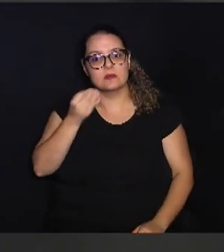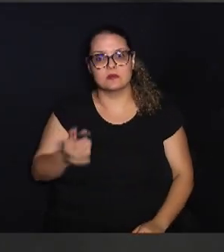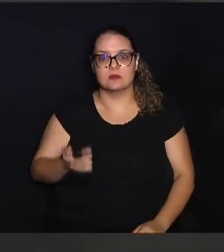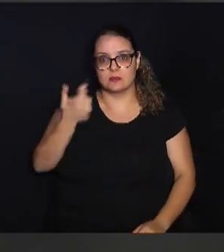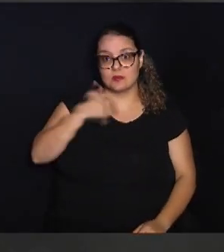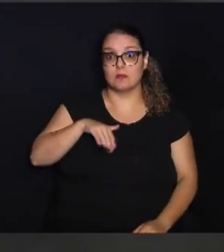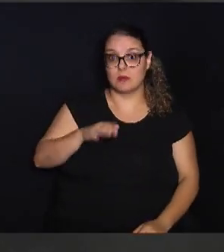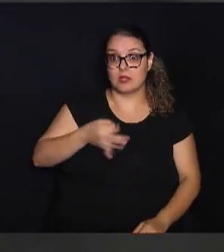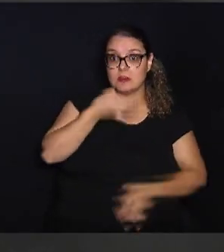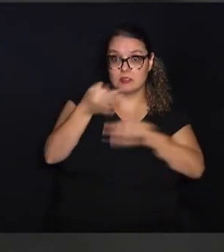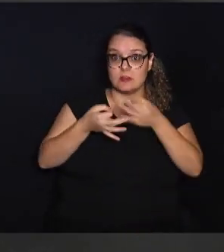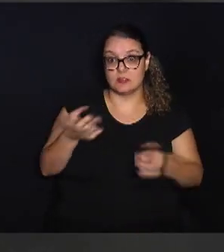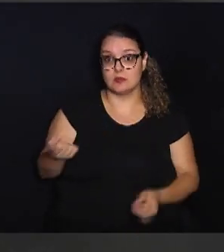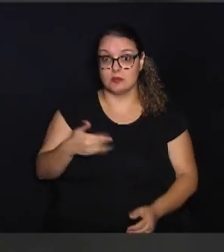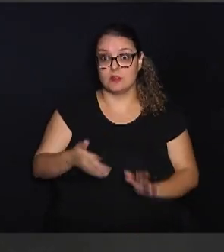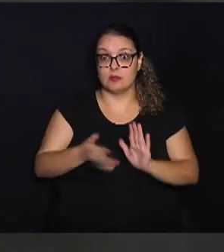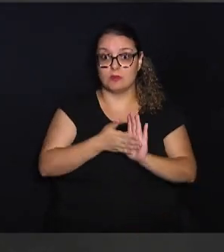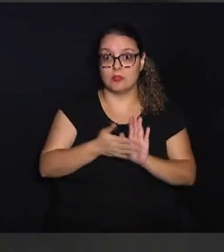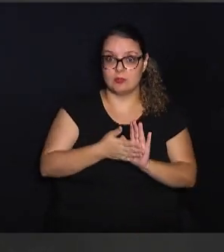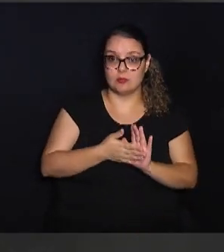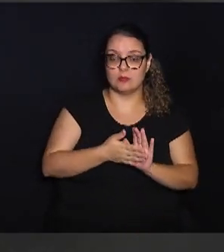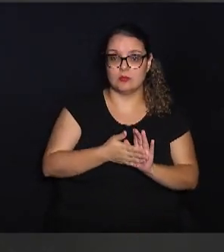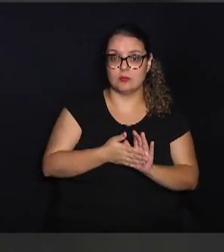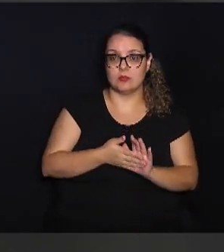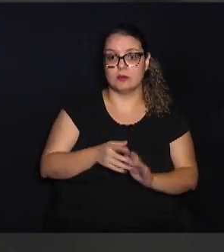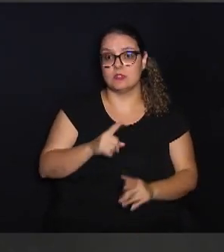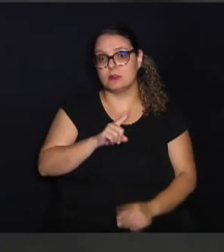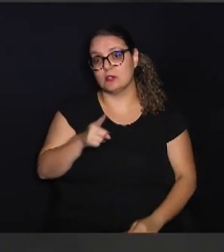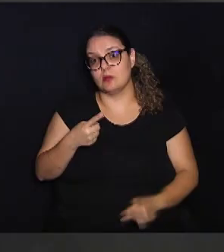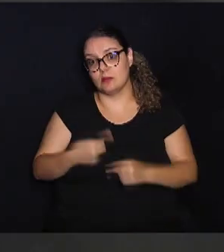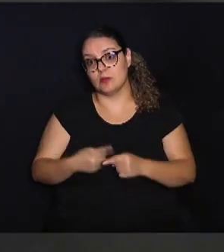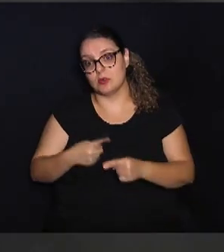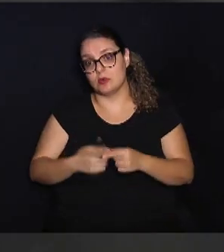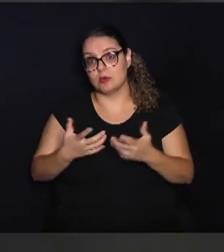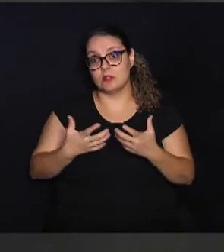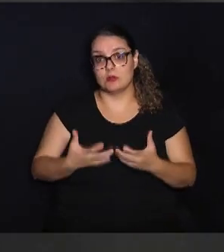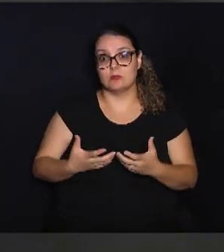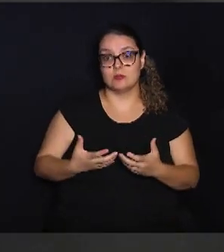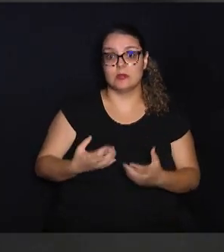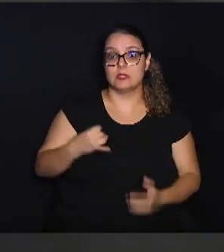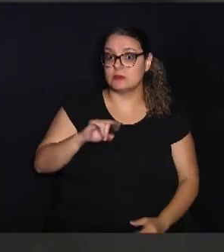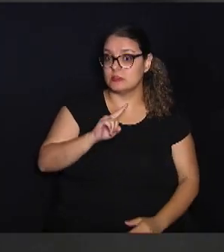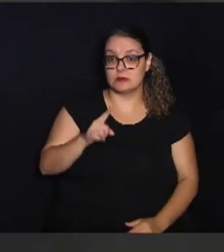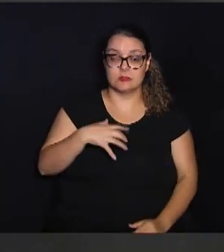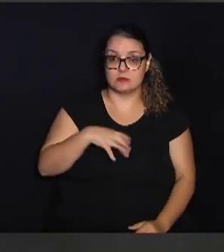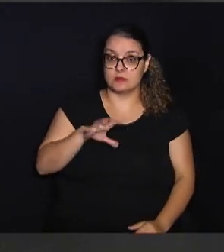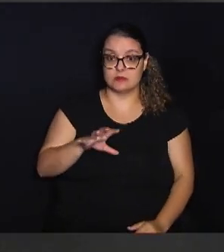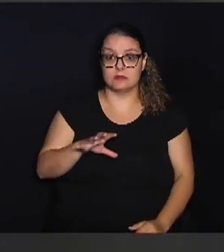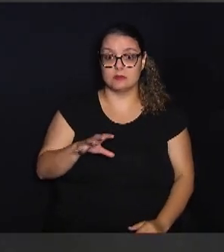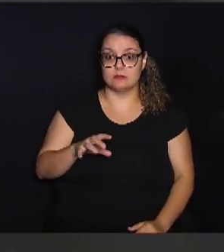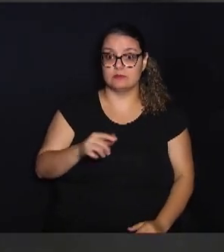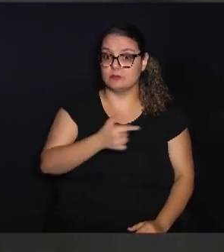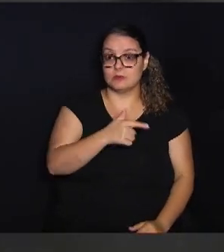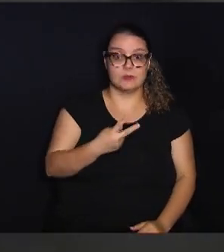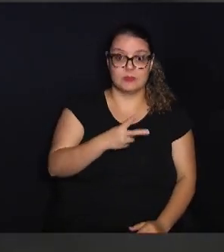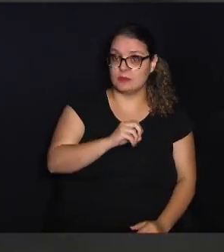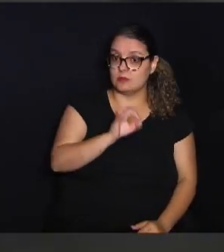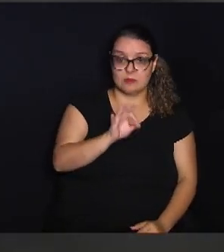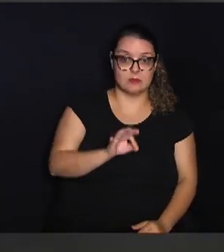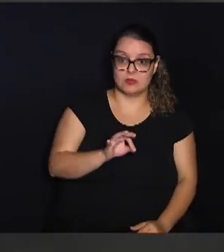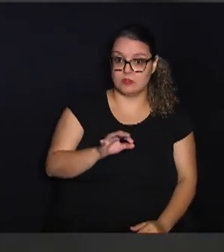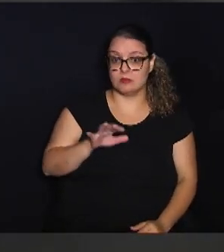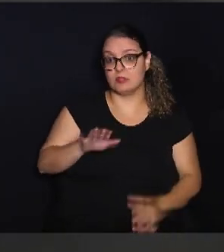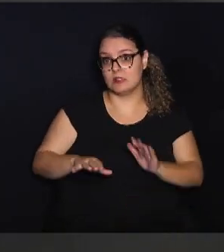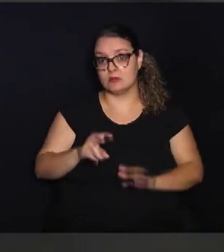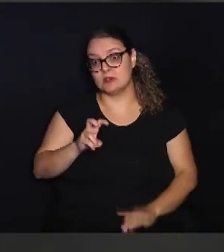mais crítico do que propositivo, não porque eu queria, mas porque se não fosse assim, nem os 20% ia sair, talvez ia sair